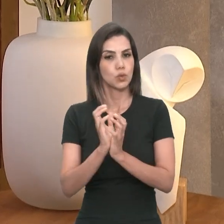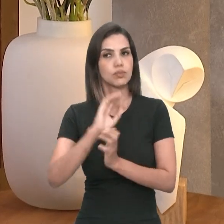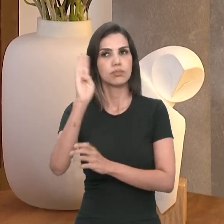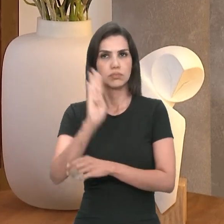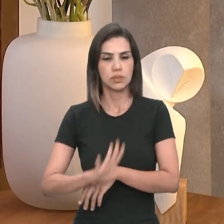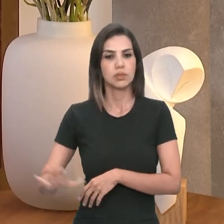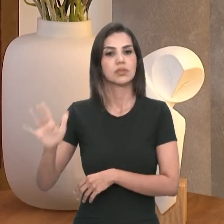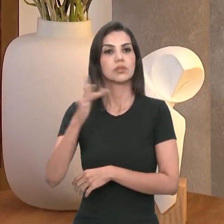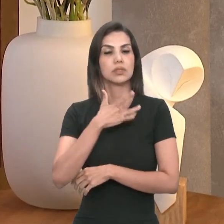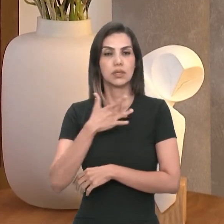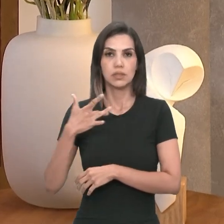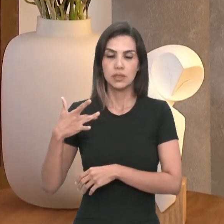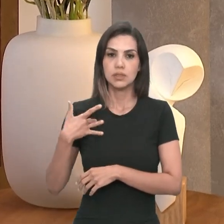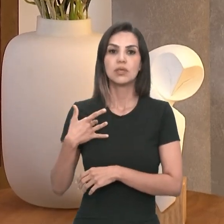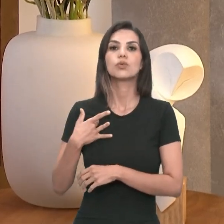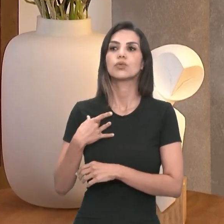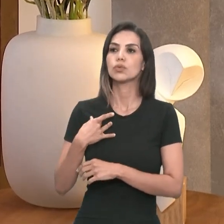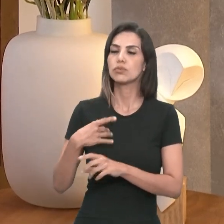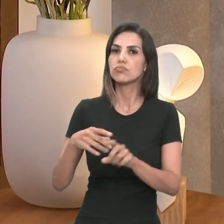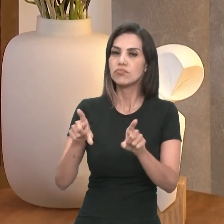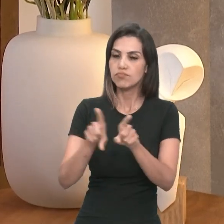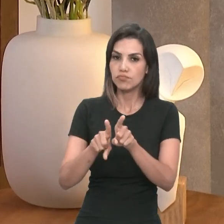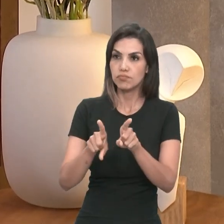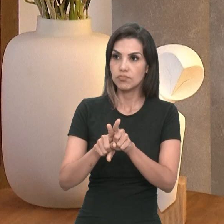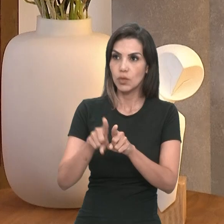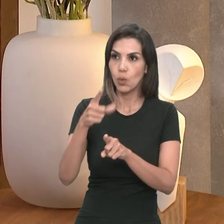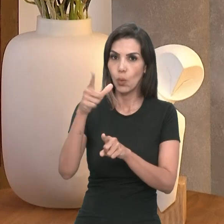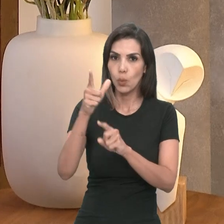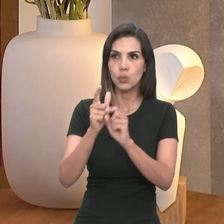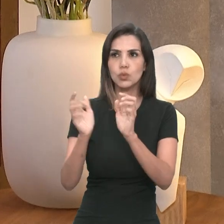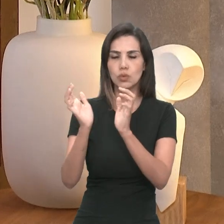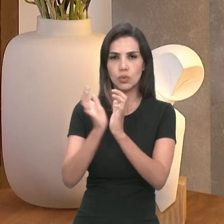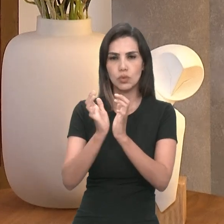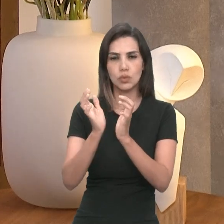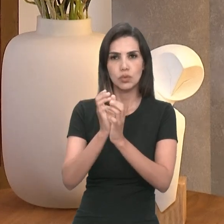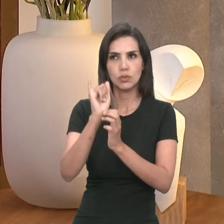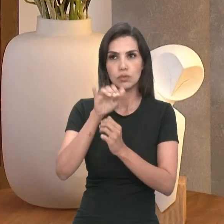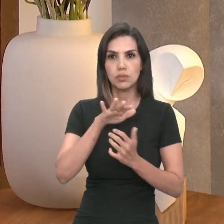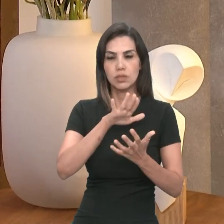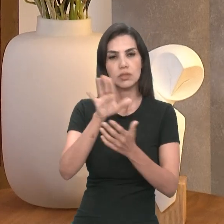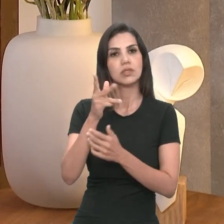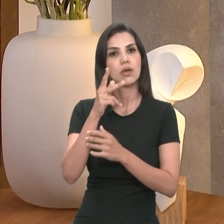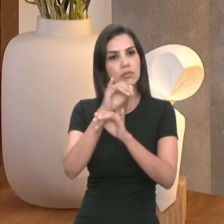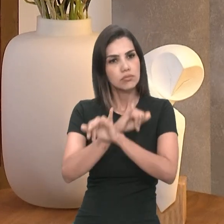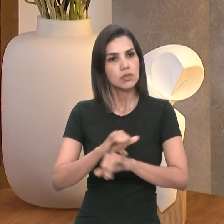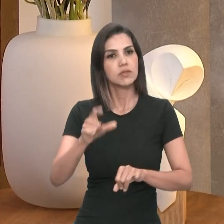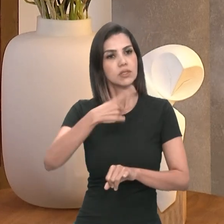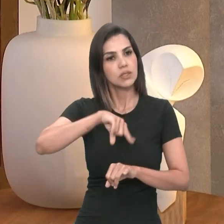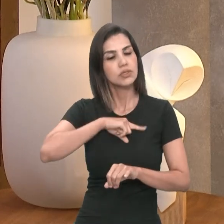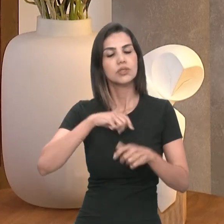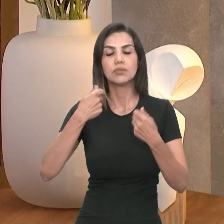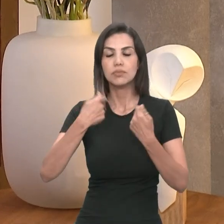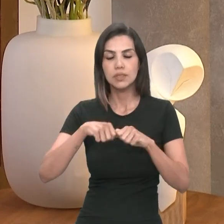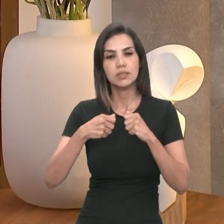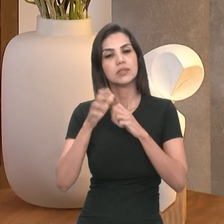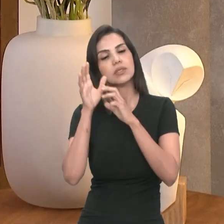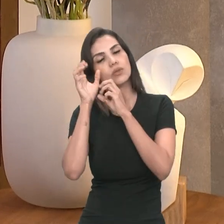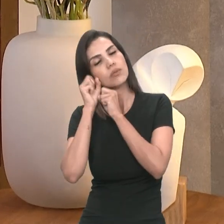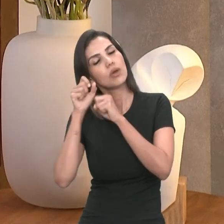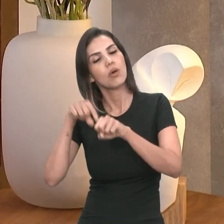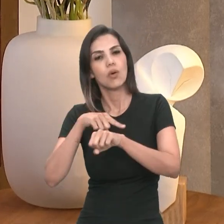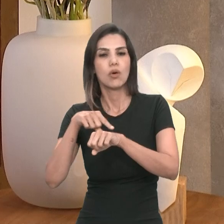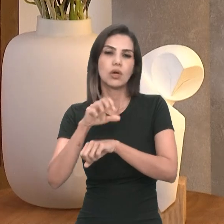National Sleep Foundation, eles preconizam que devemos dormir pelo menos 8 horas por dia, né? De 7 a 8 horas por